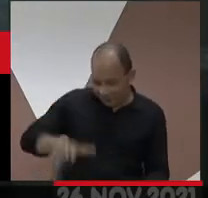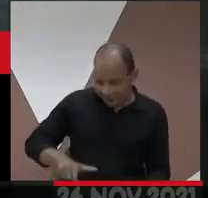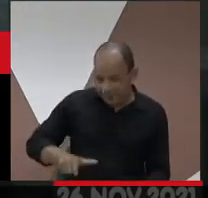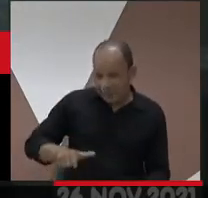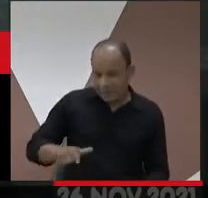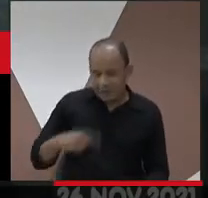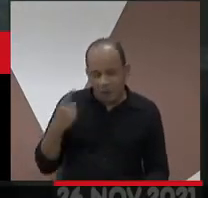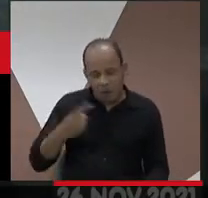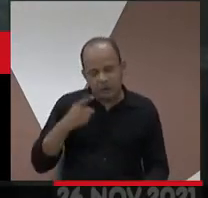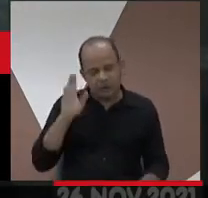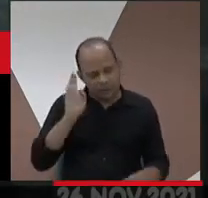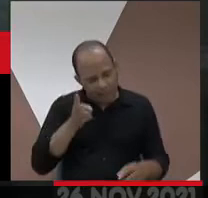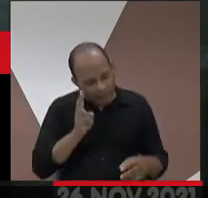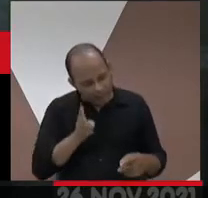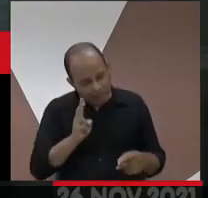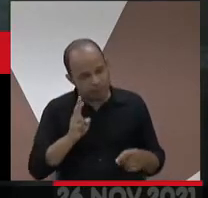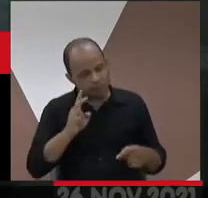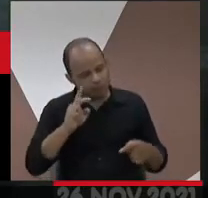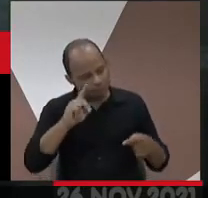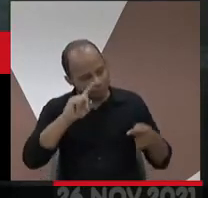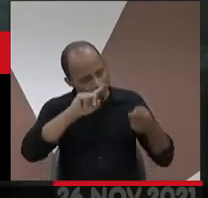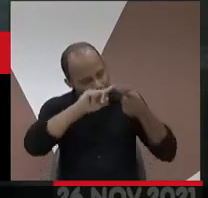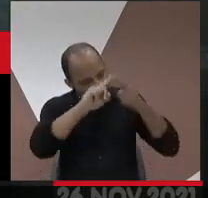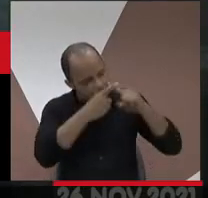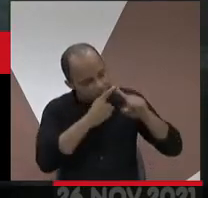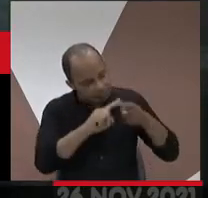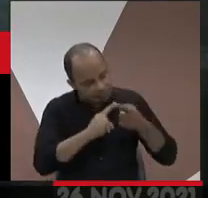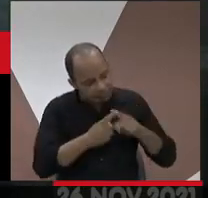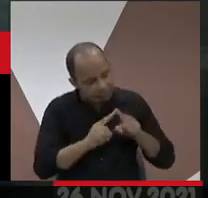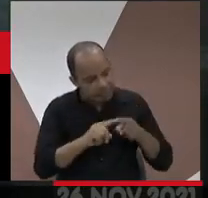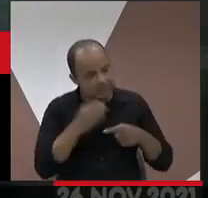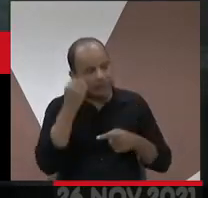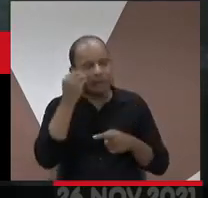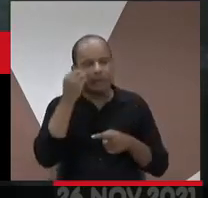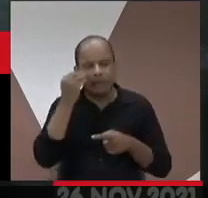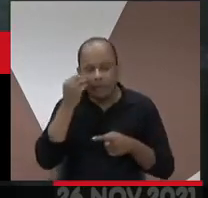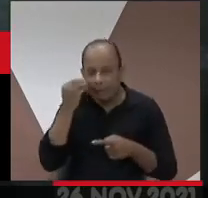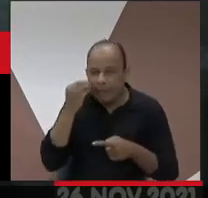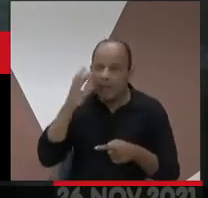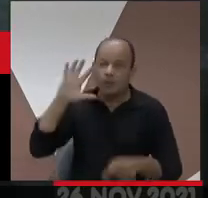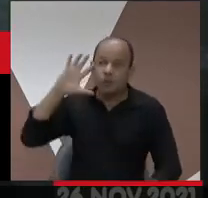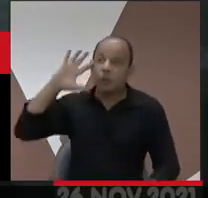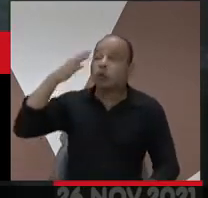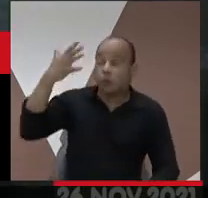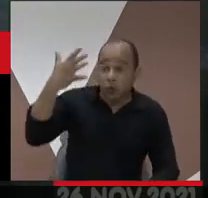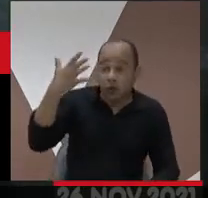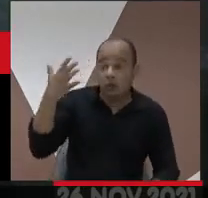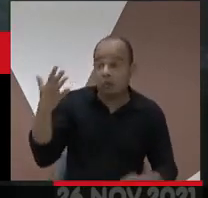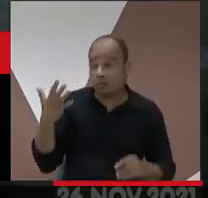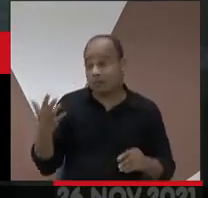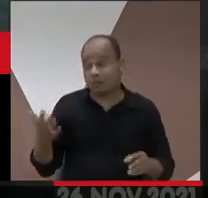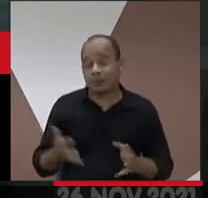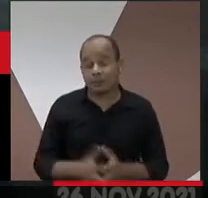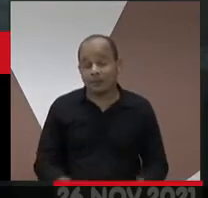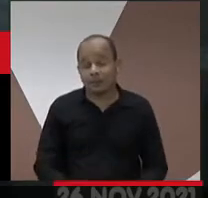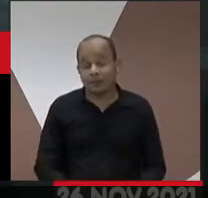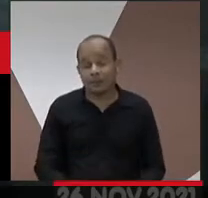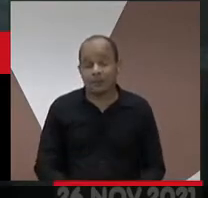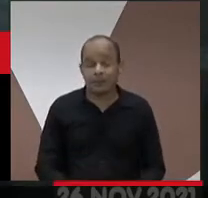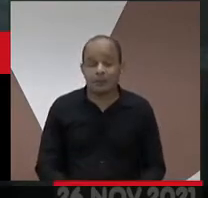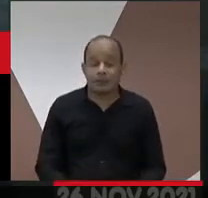encontrar soluções, apontar algumas sugestões para